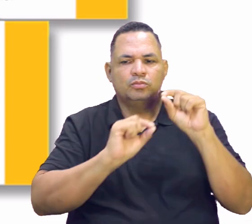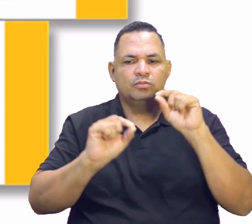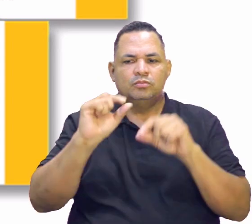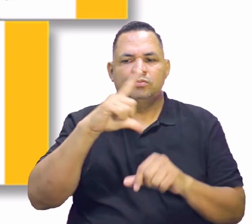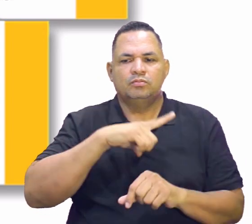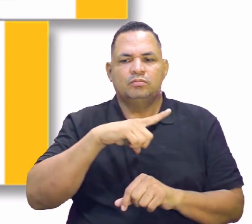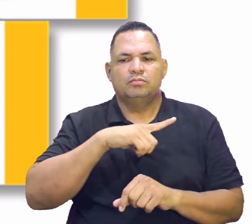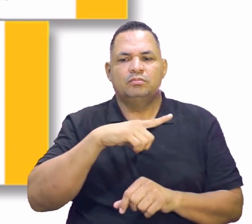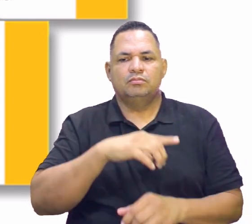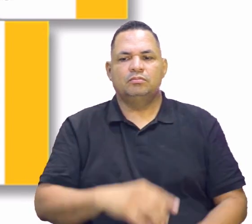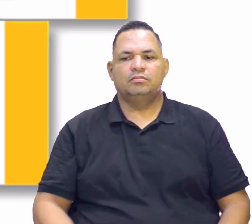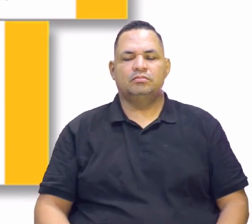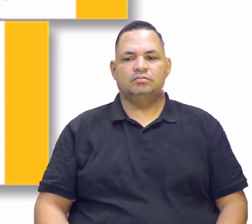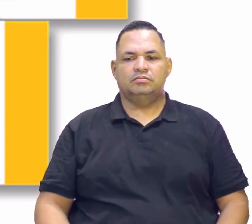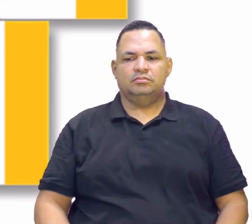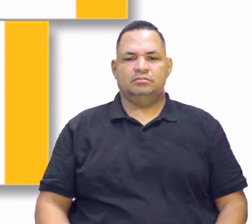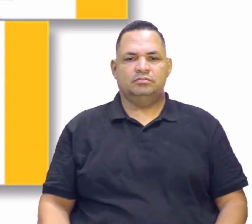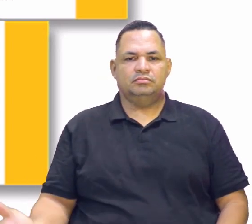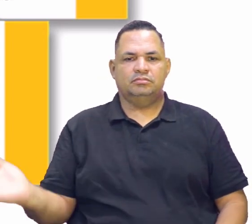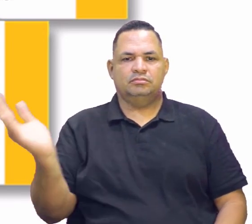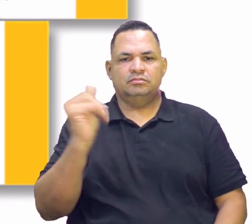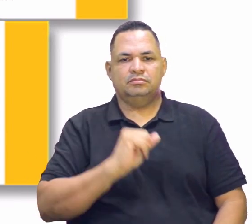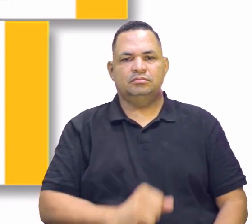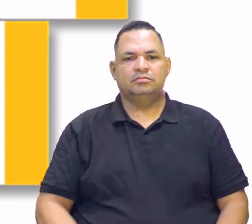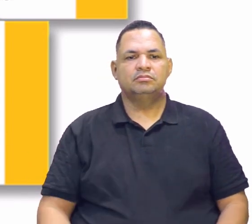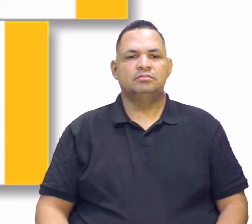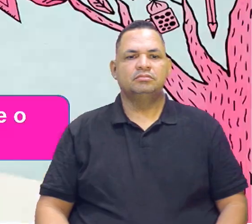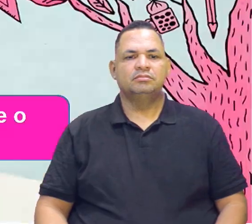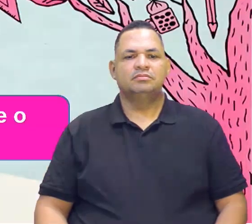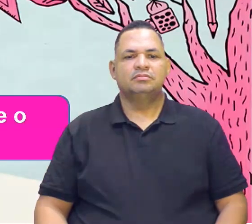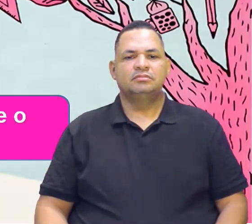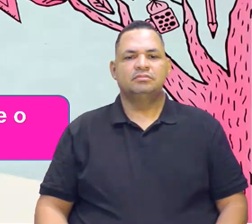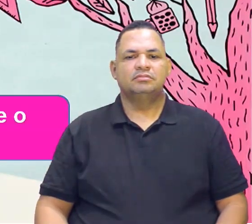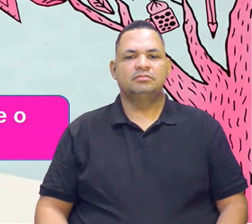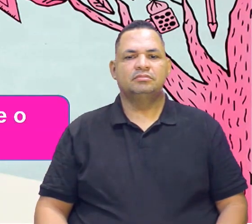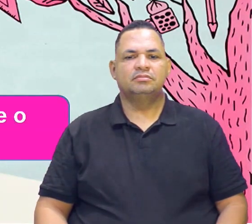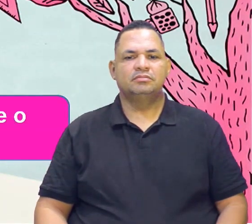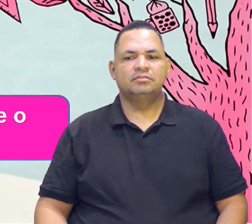pra gente, pessoal. Então vamos que vamos, né? Para